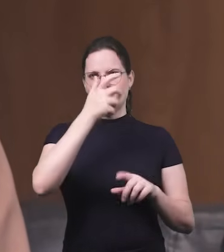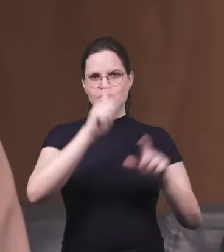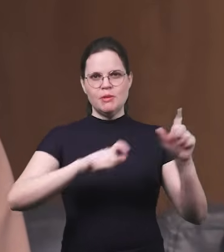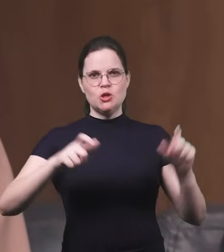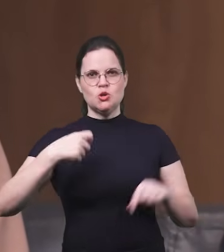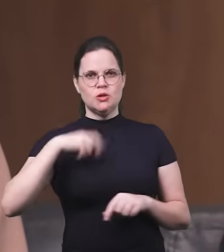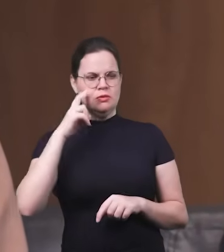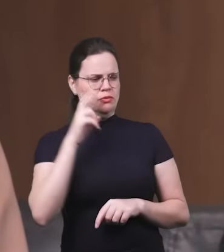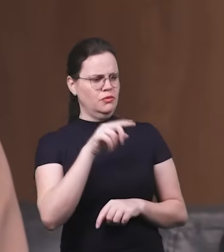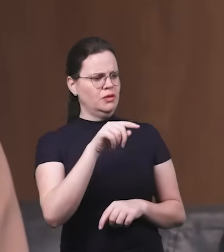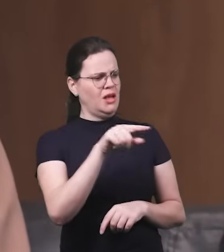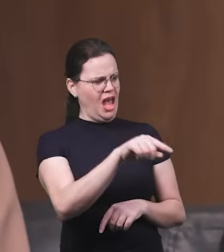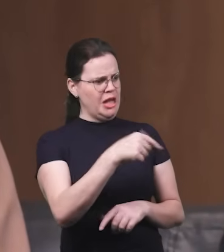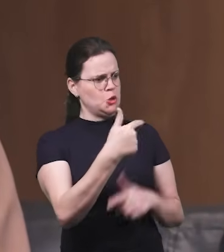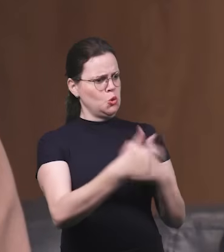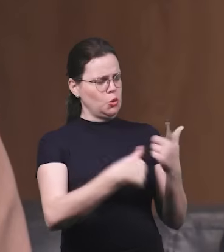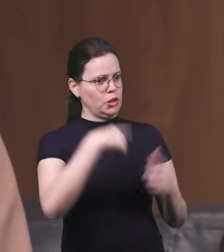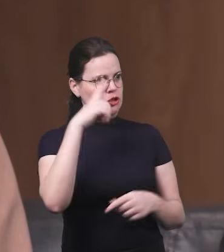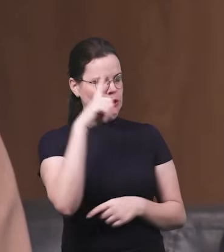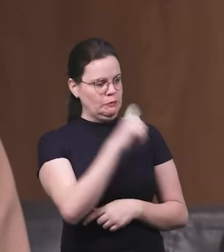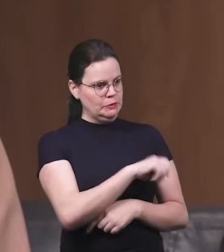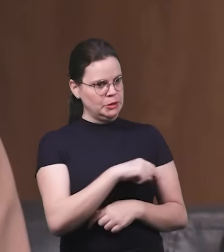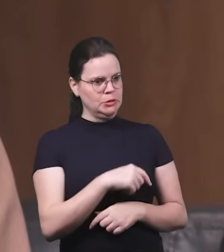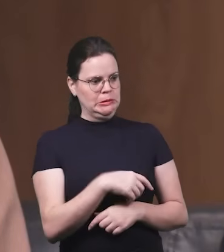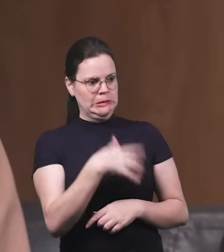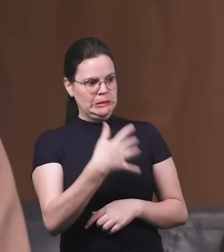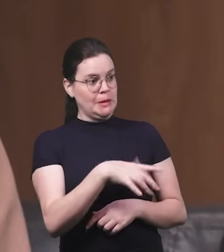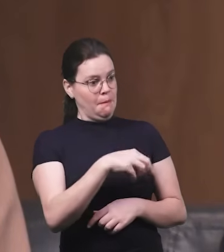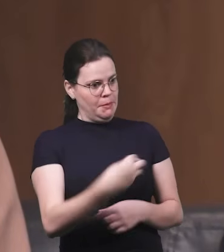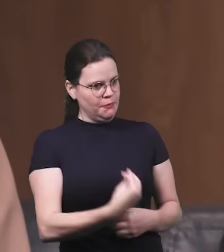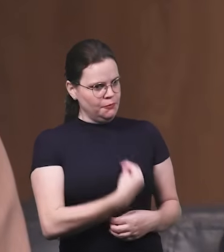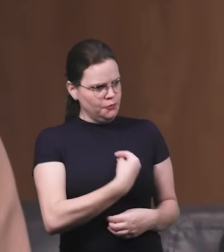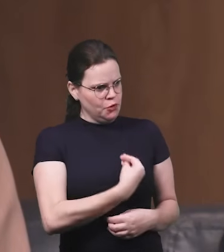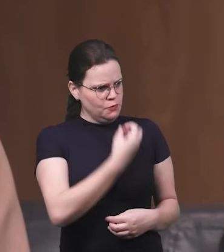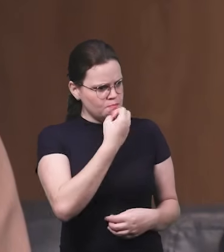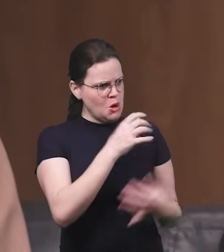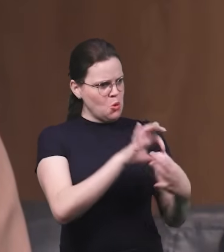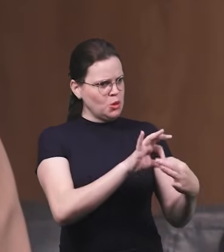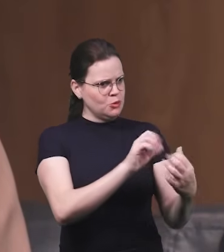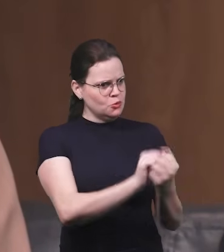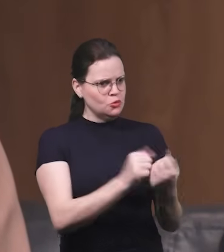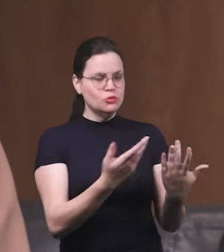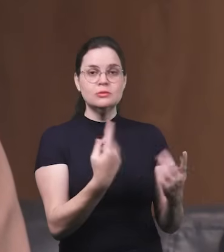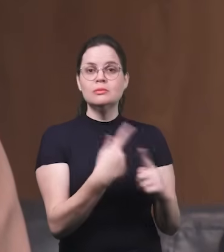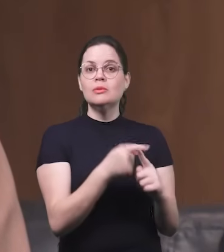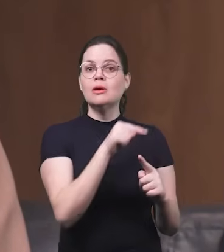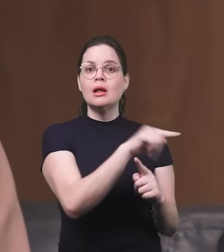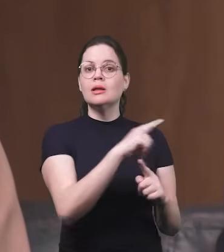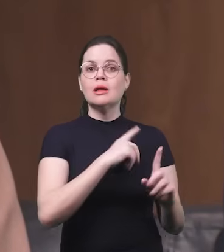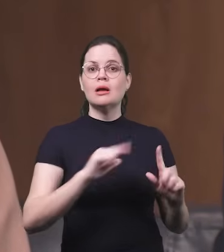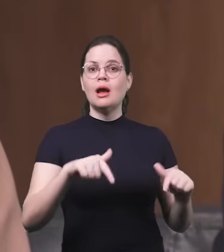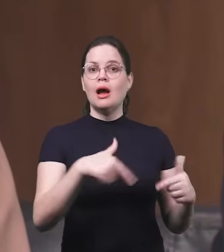vento, veio a tempestade, como aquele lá está de pé? Porque tem a substância de Deus